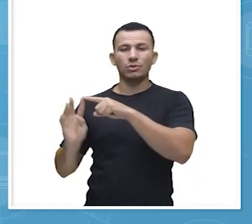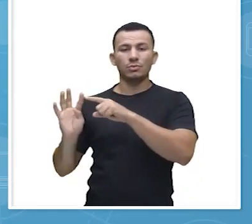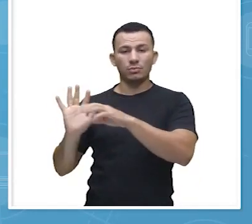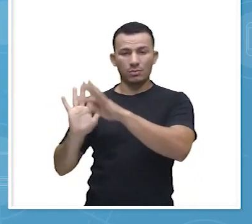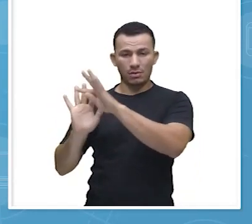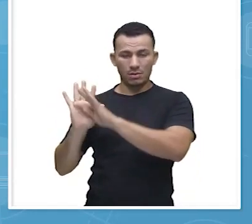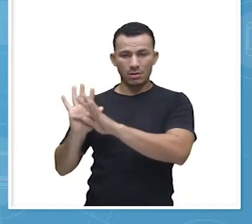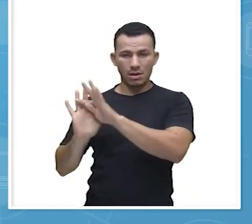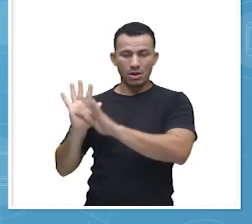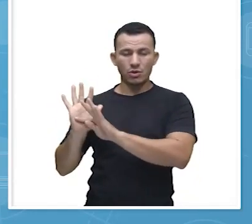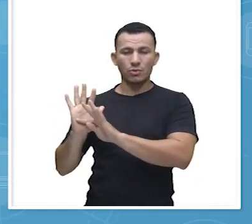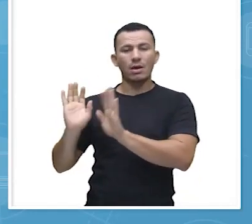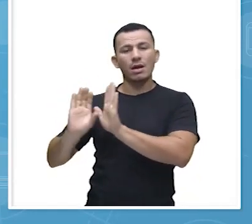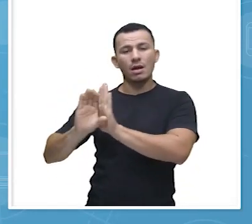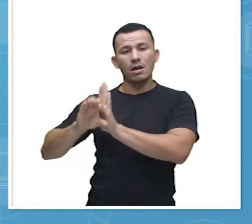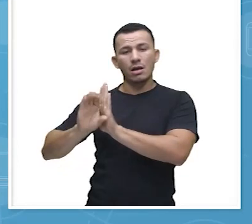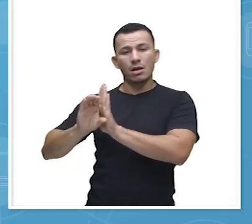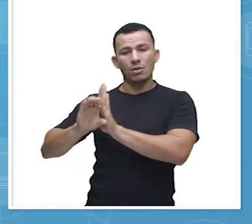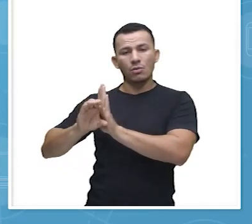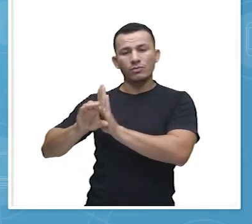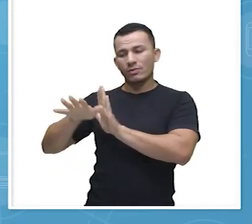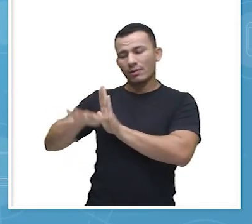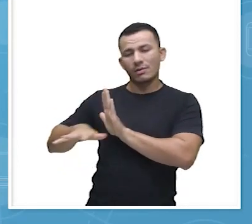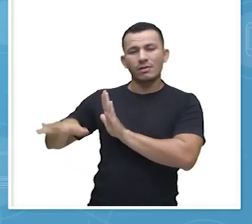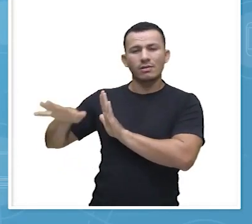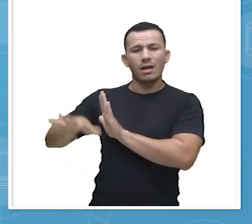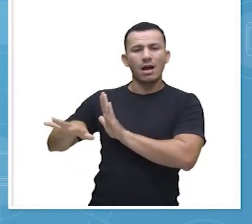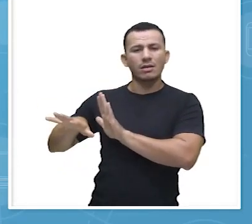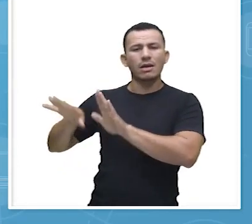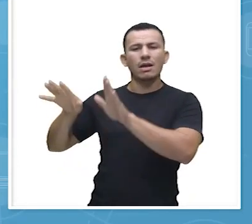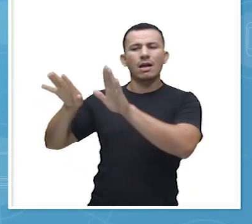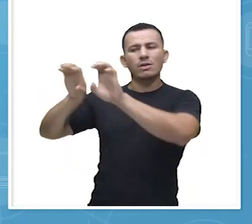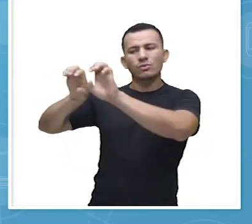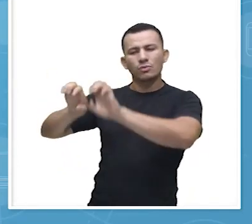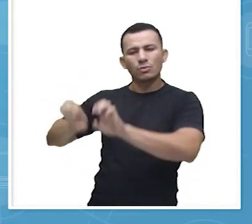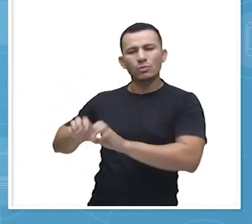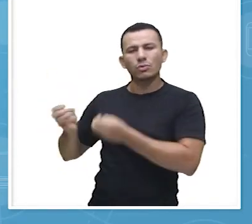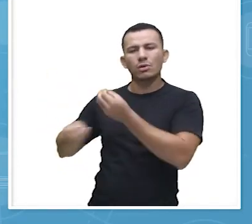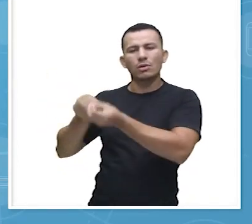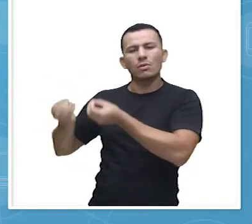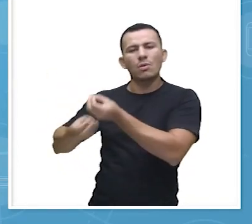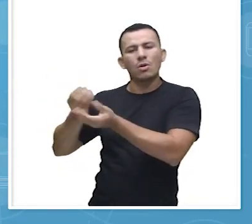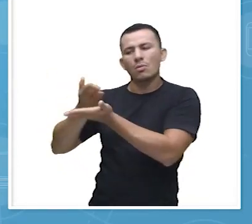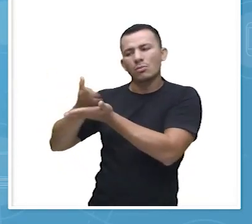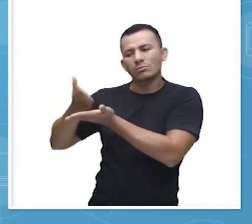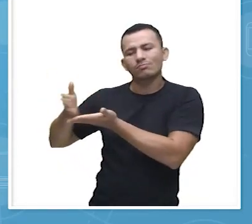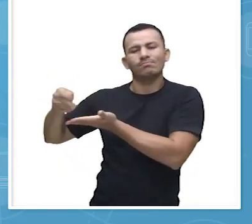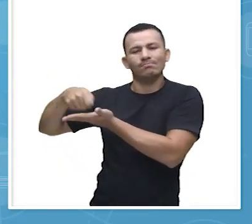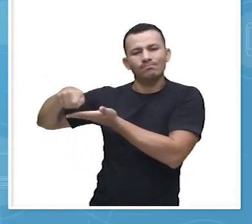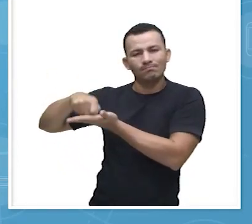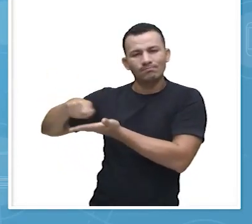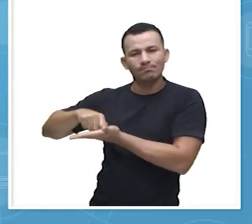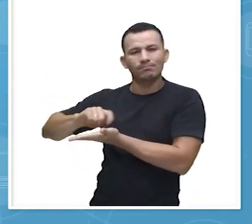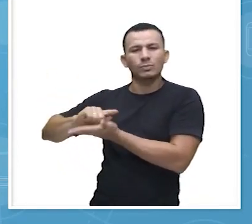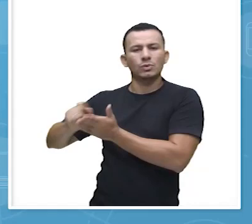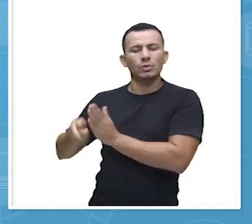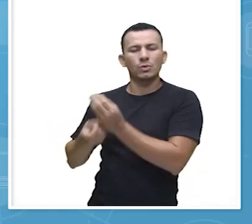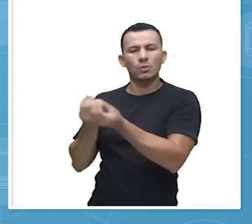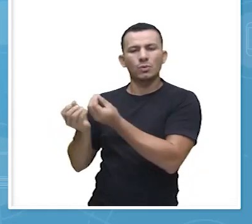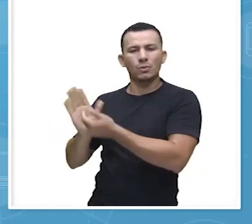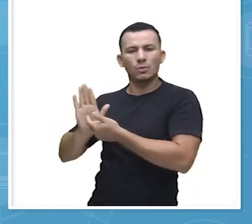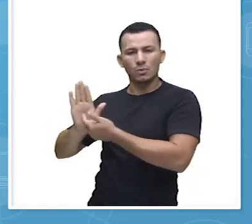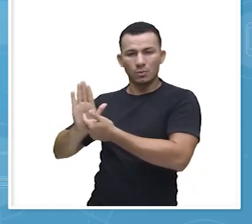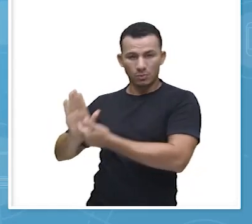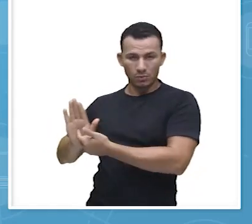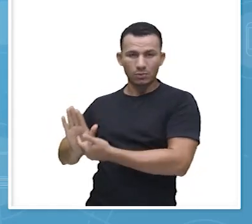conceitos relacionados mais ao aspecto da estruturação do texto, da maneira como os gêneros textuais se apresentam, né? Os